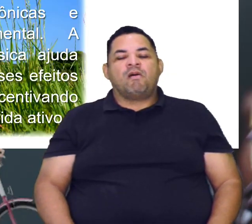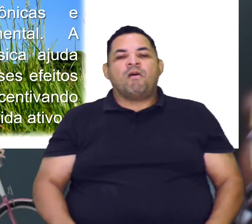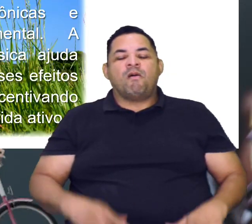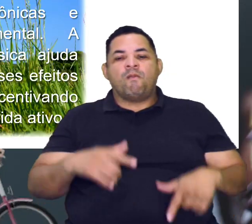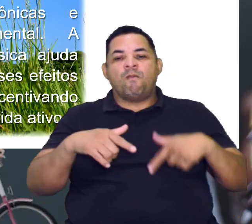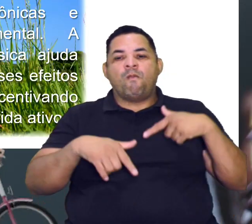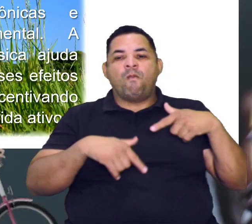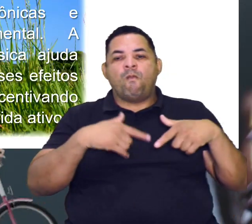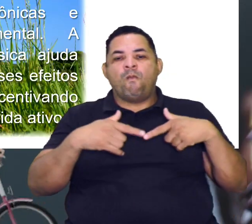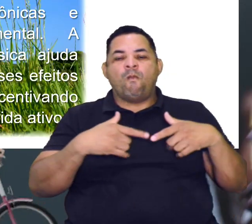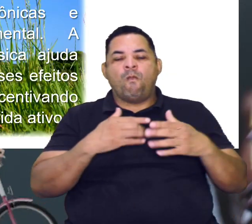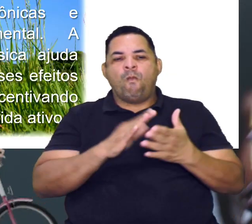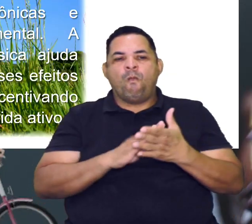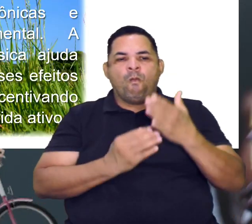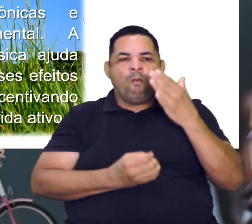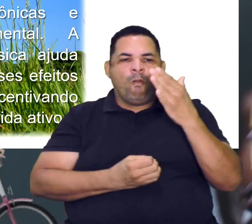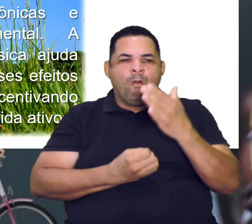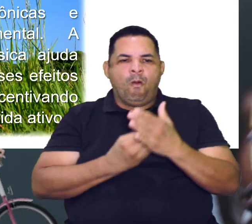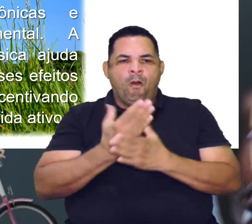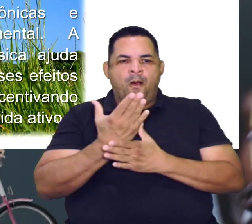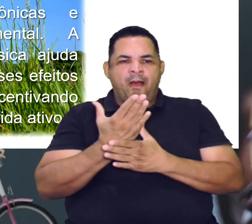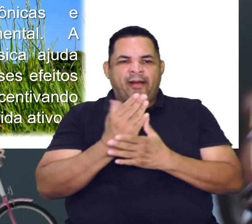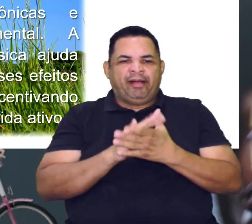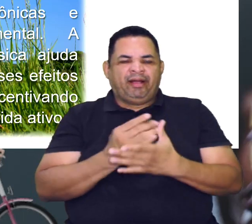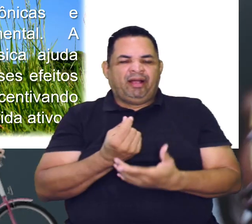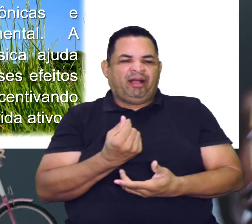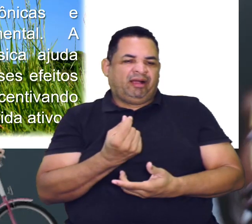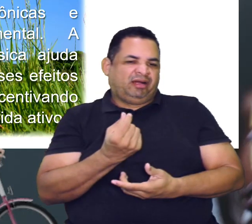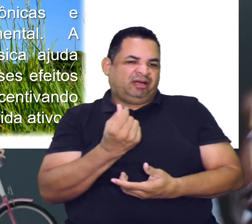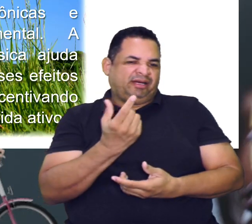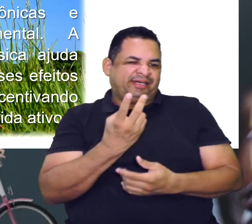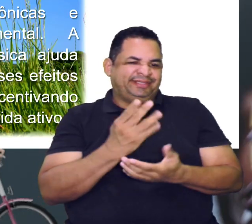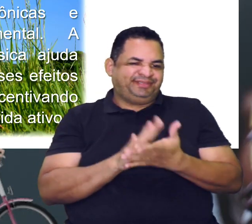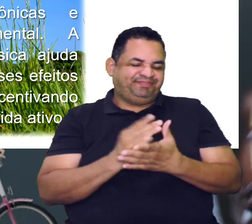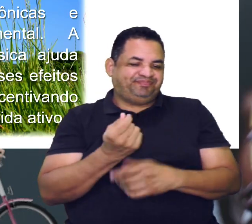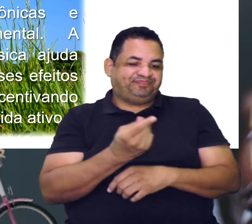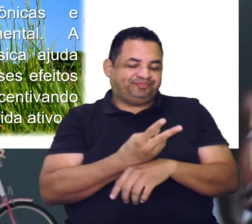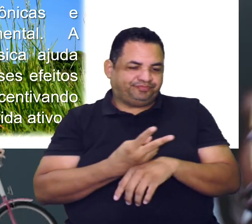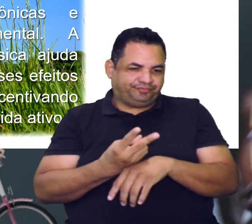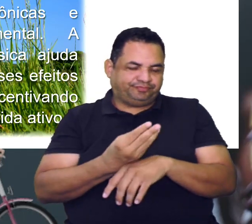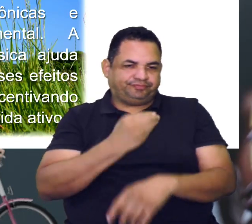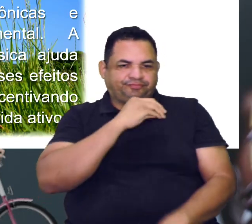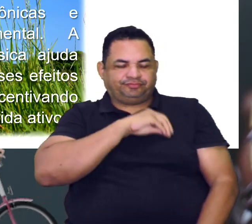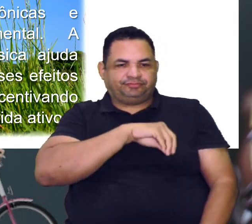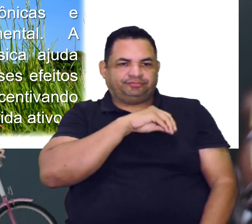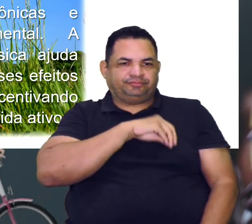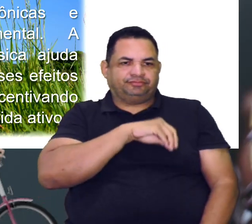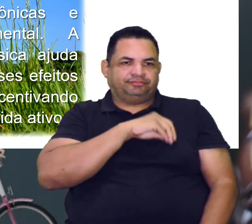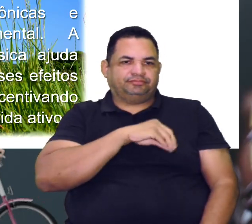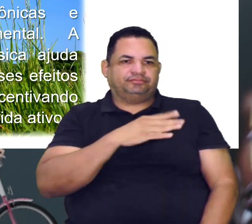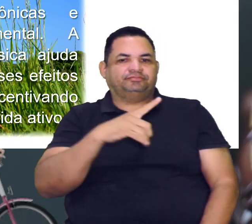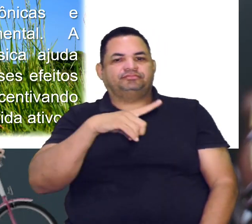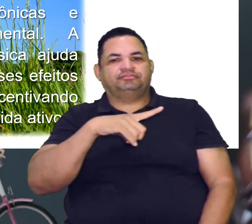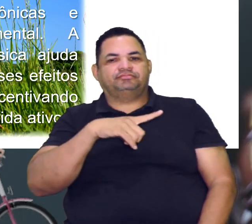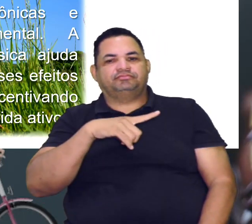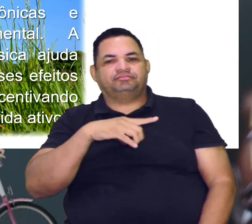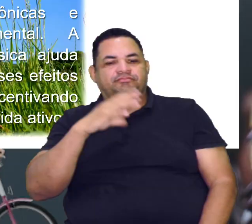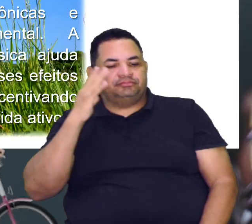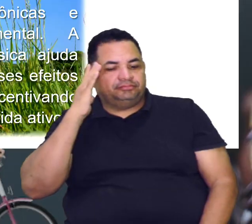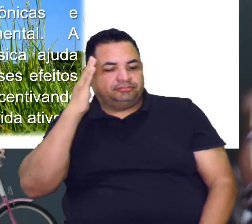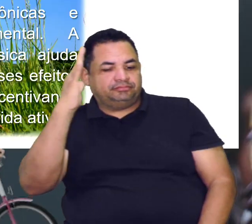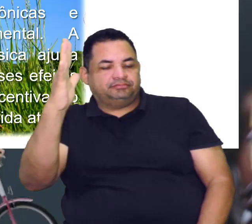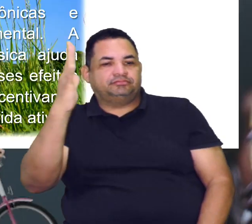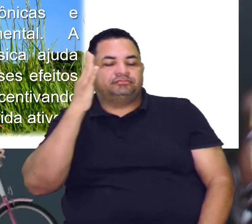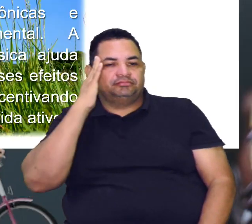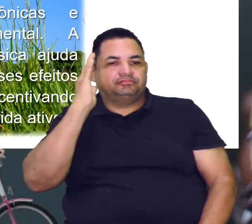o trabalho, ele é a fonte de renda, é onde a gente busca os nossos recursos financeiros para realizar os nossos sonhos,